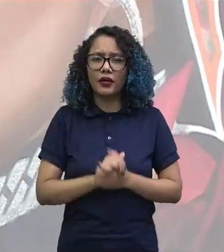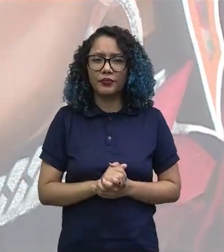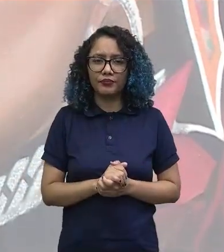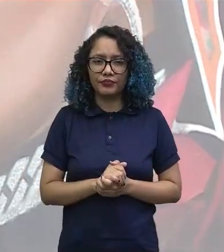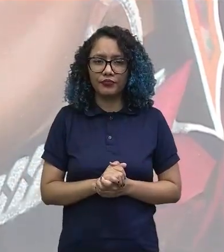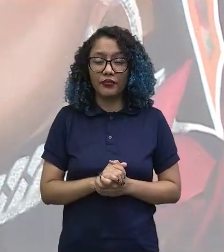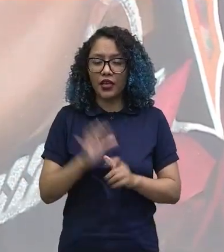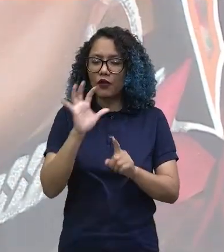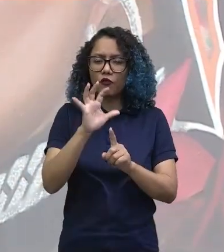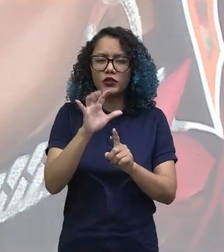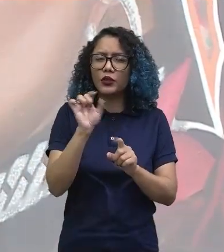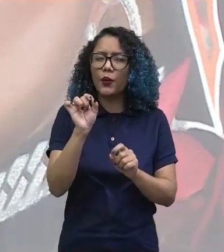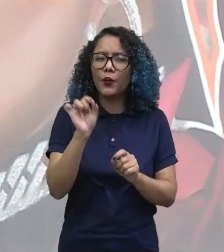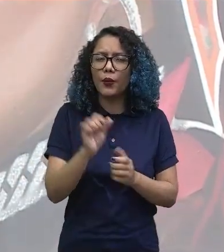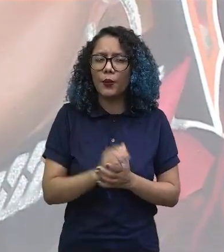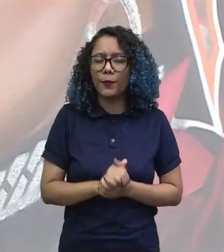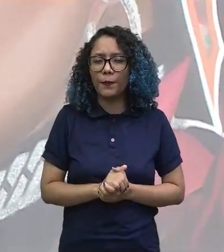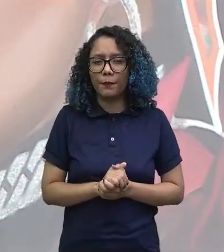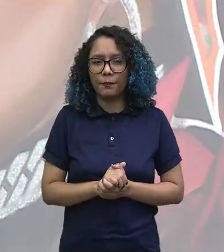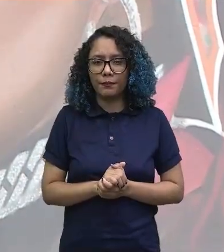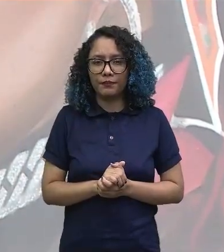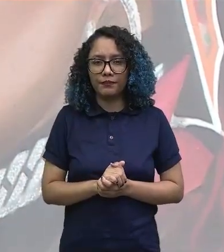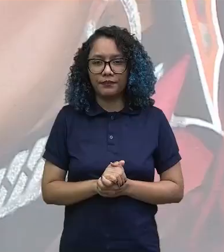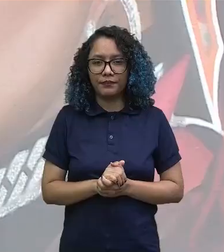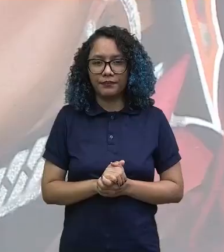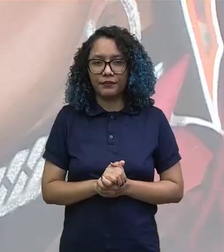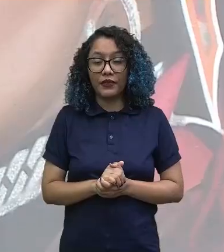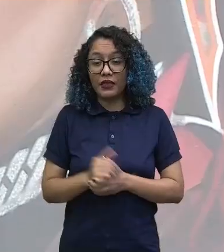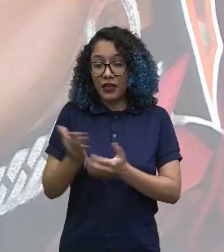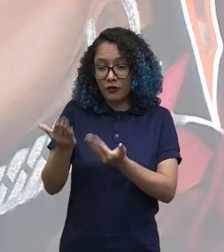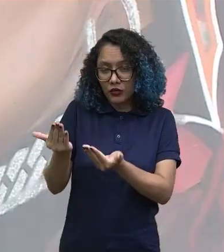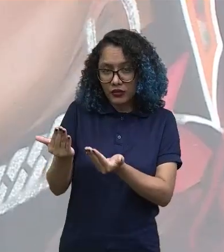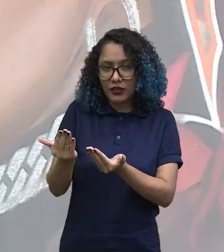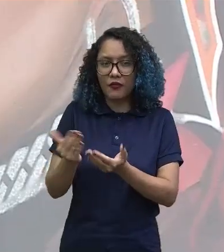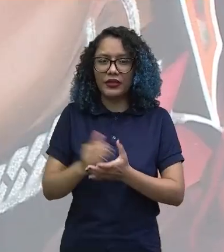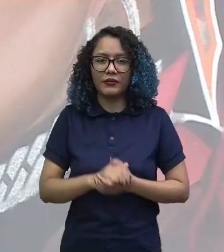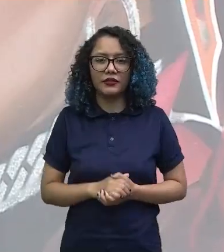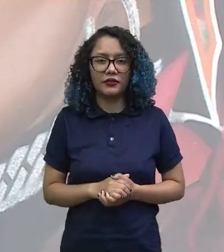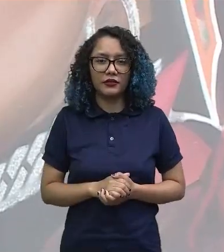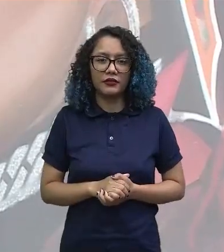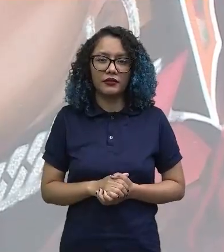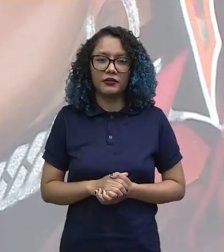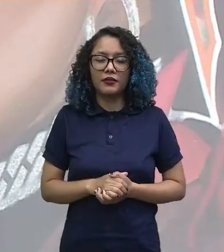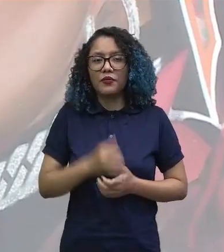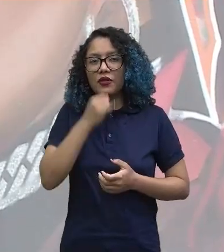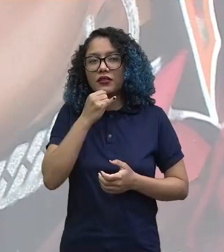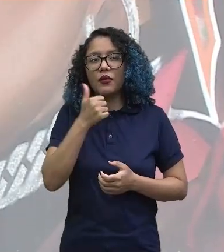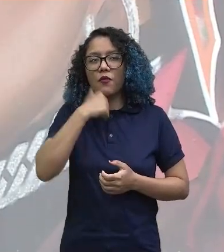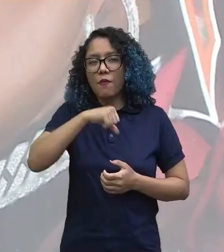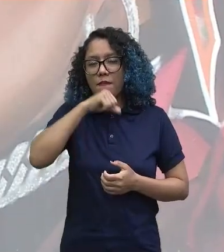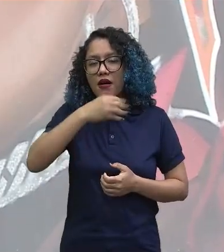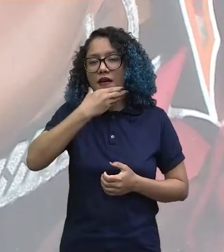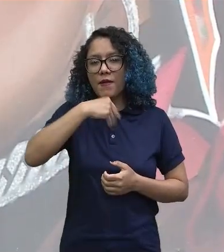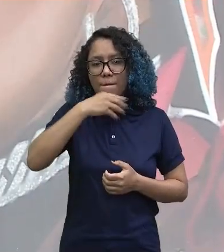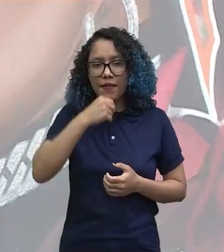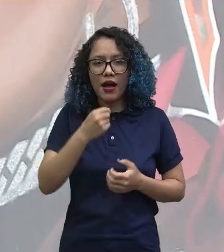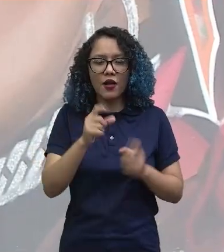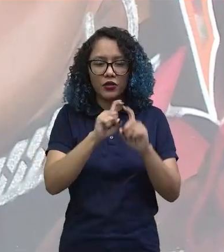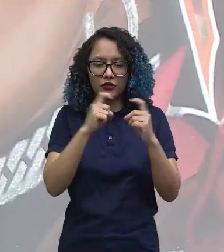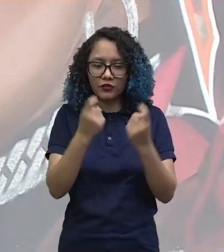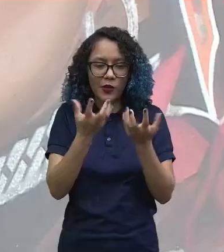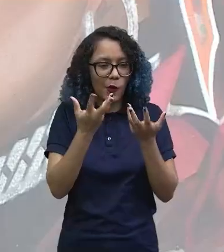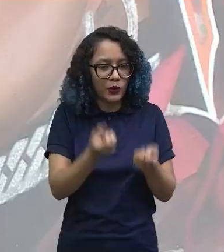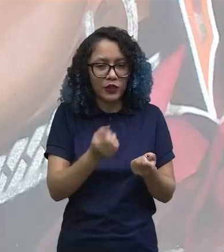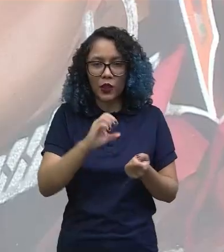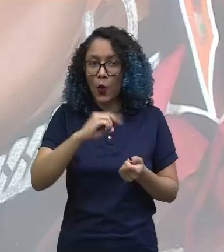impacta principalmente na adolescência, quando os pais não aceitam nossa orientação